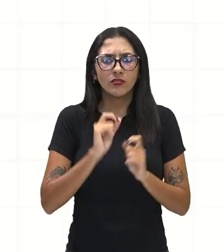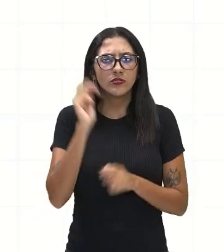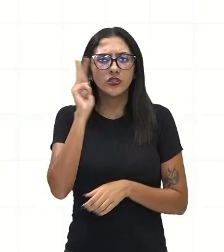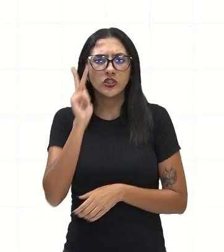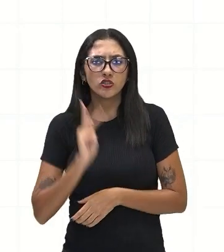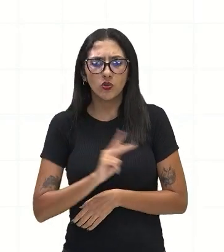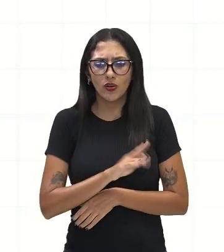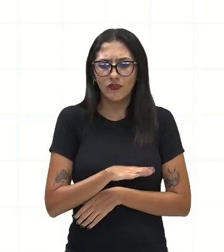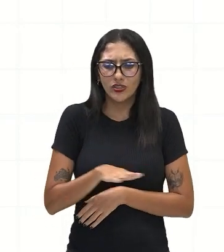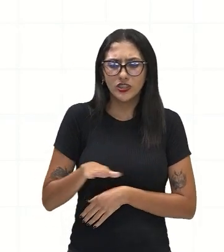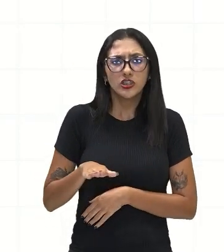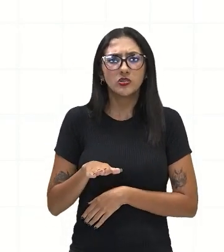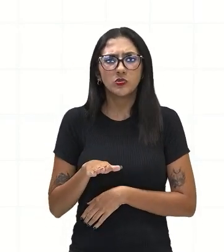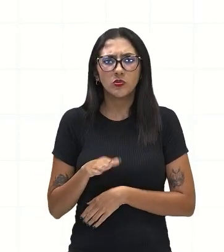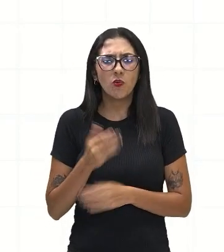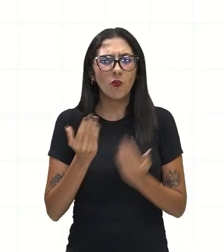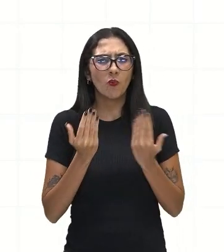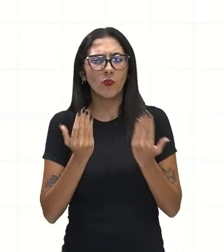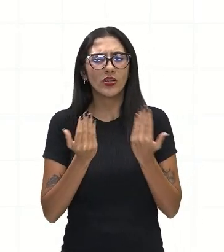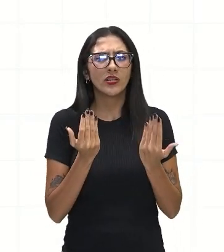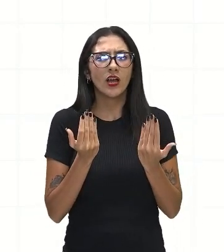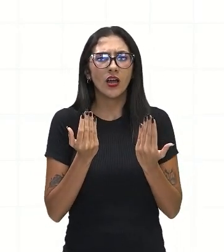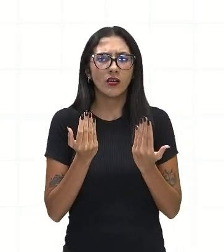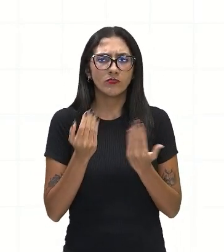e os de adulto? É que não pareciam?